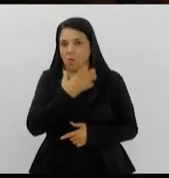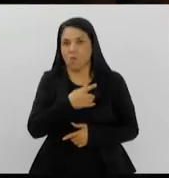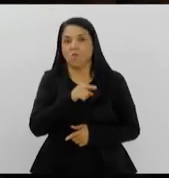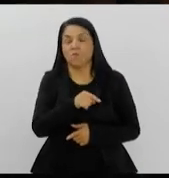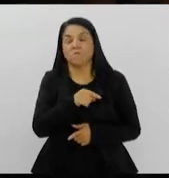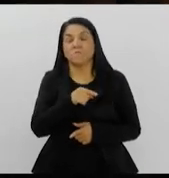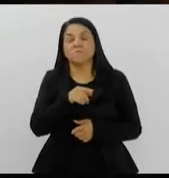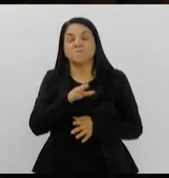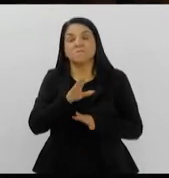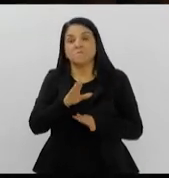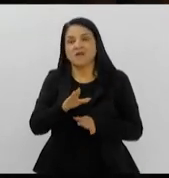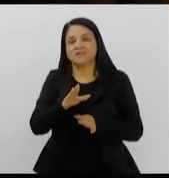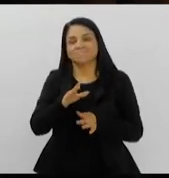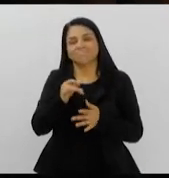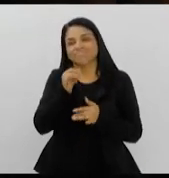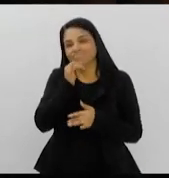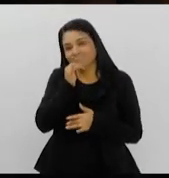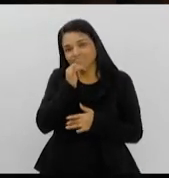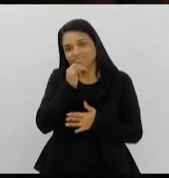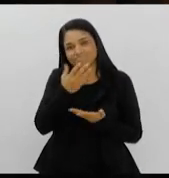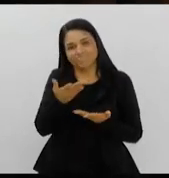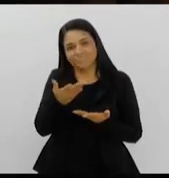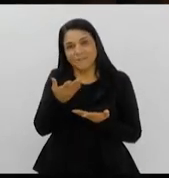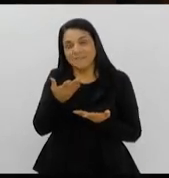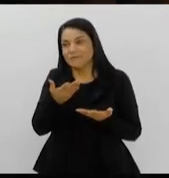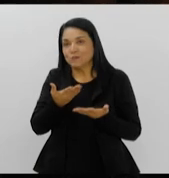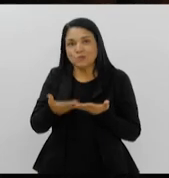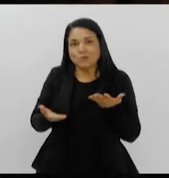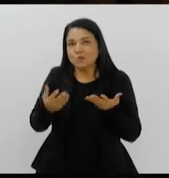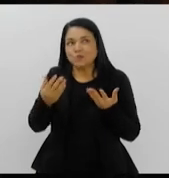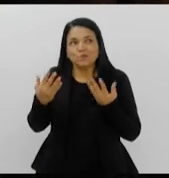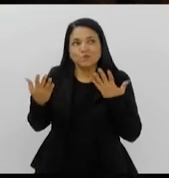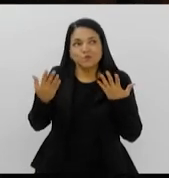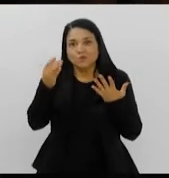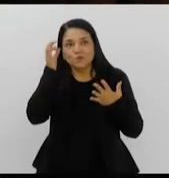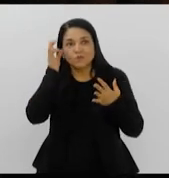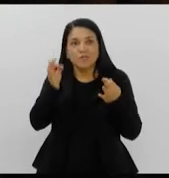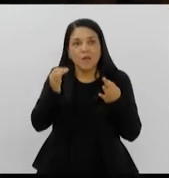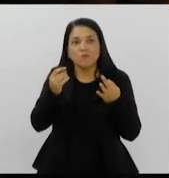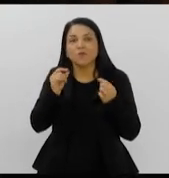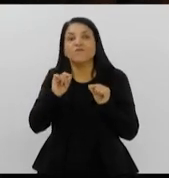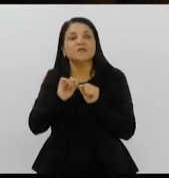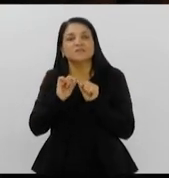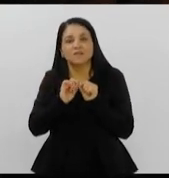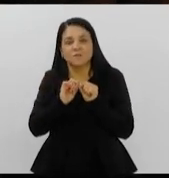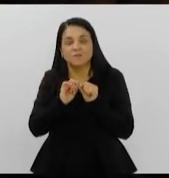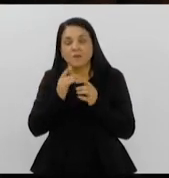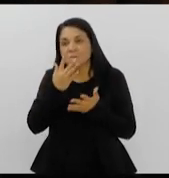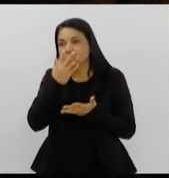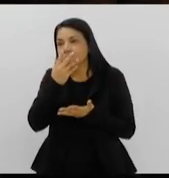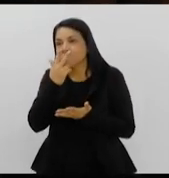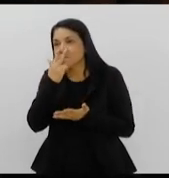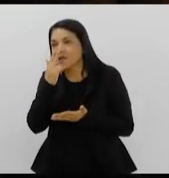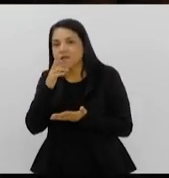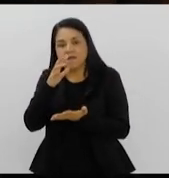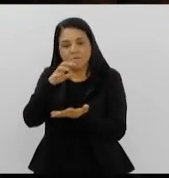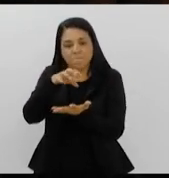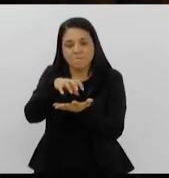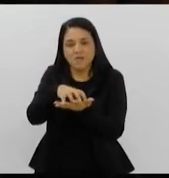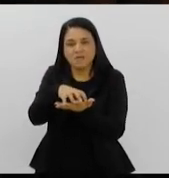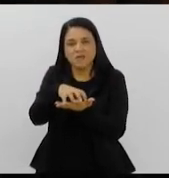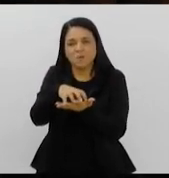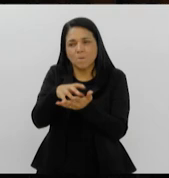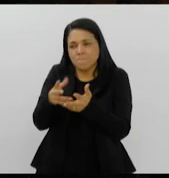mas, infelizmente, está perdido. A sensação que a gente tem é que o batalhão está rodando